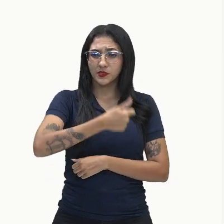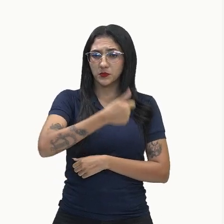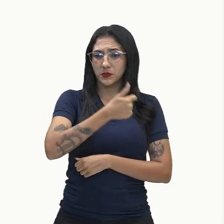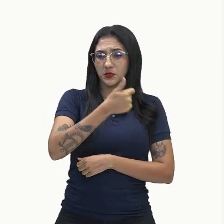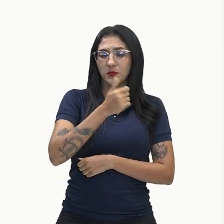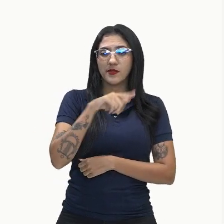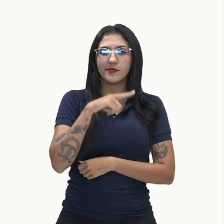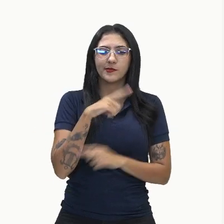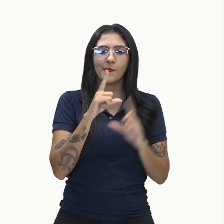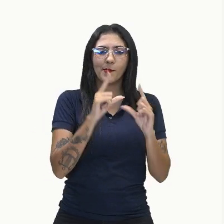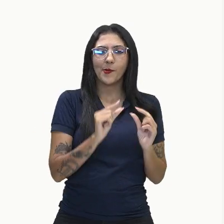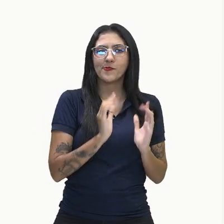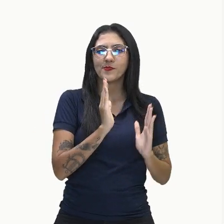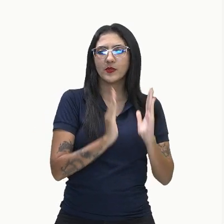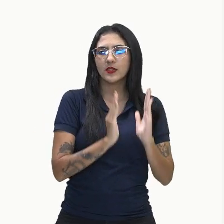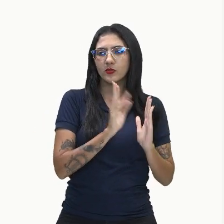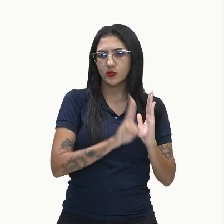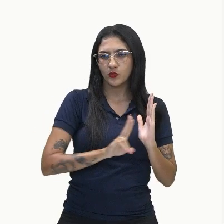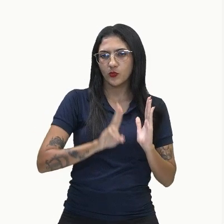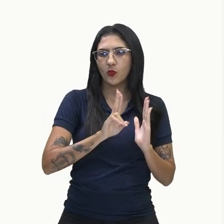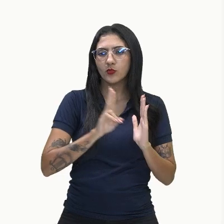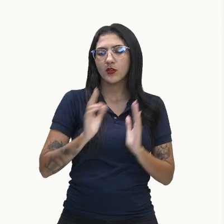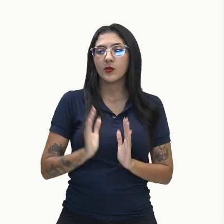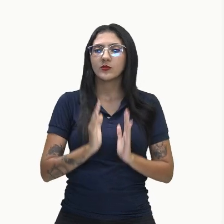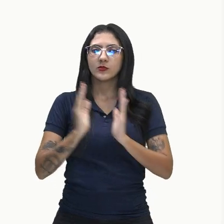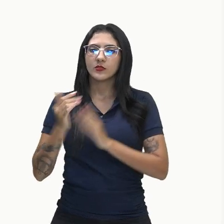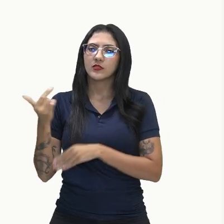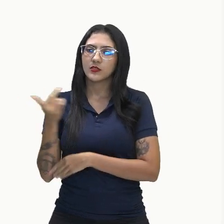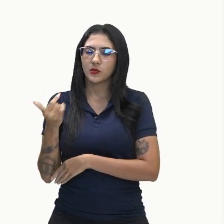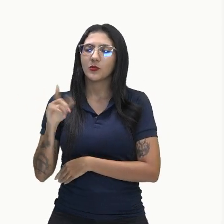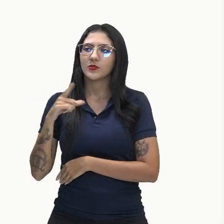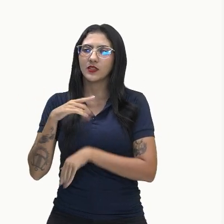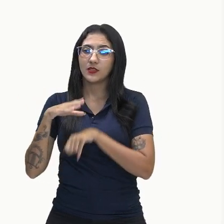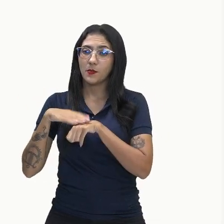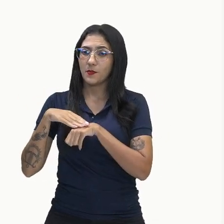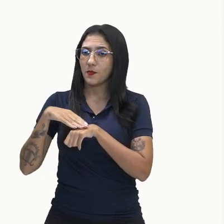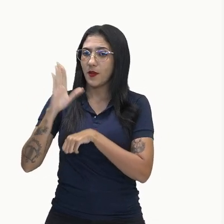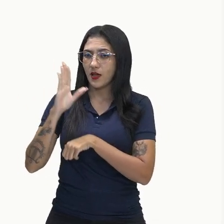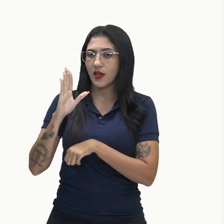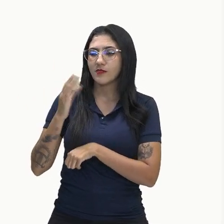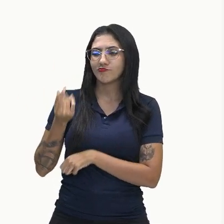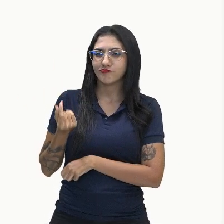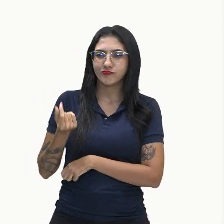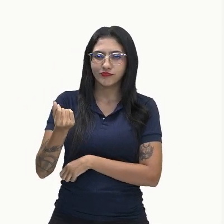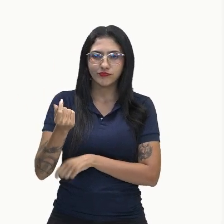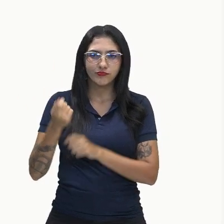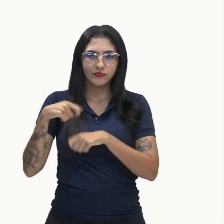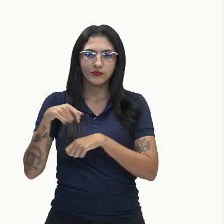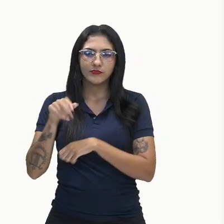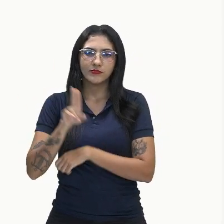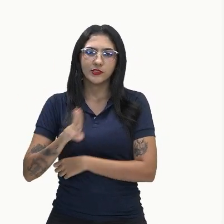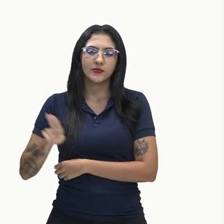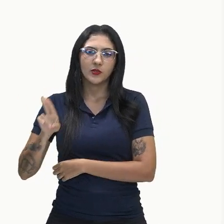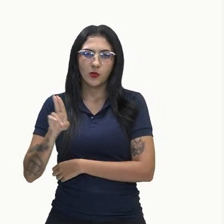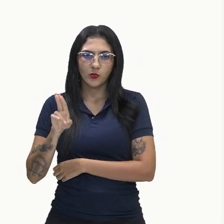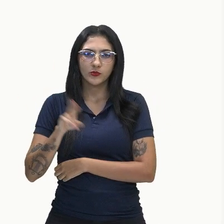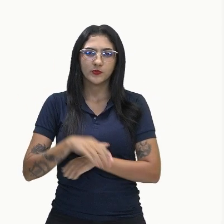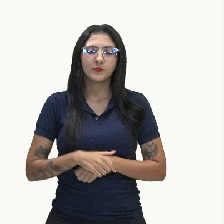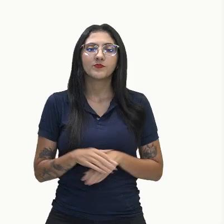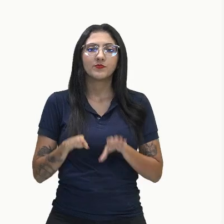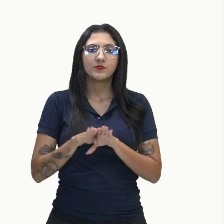de Otto é menor, enquanto que o motor a diesel tem uma vida útil maior. Quanto